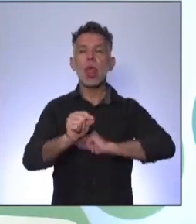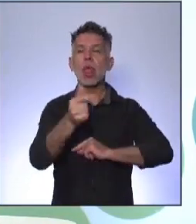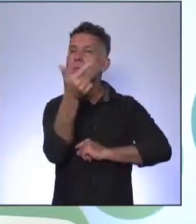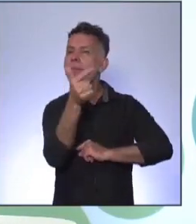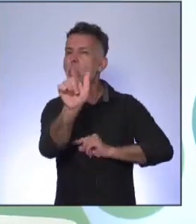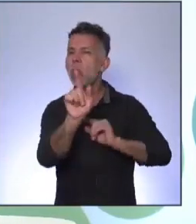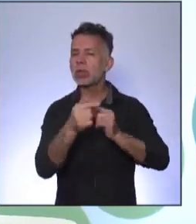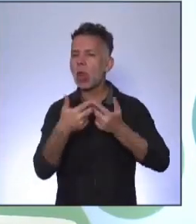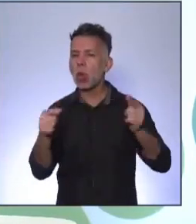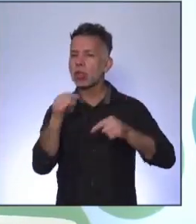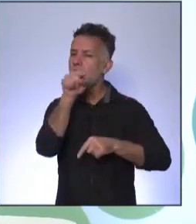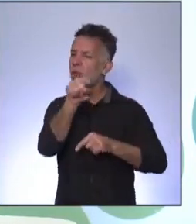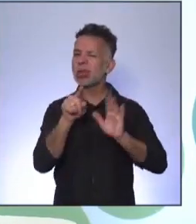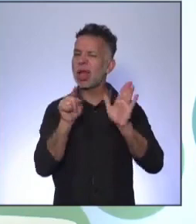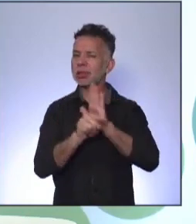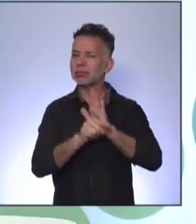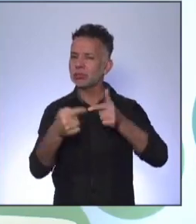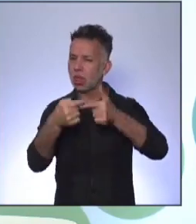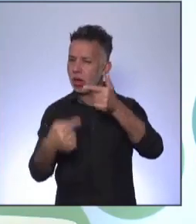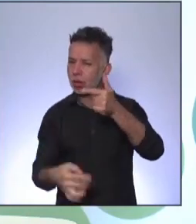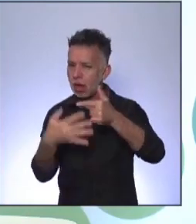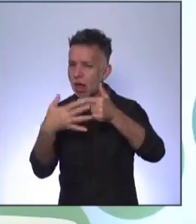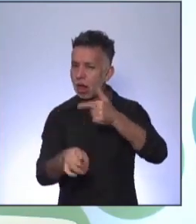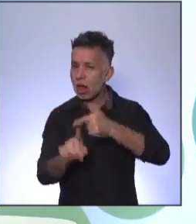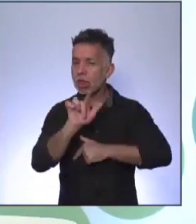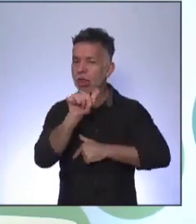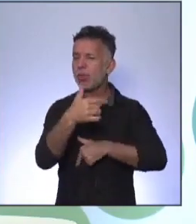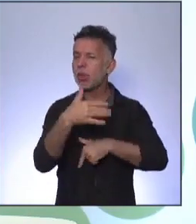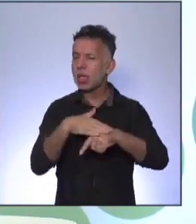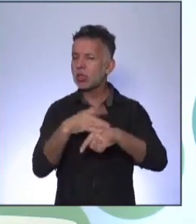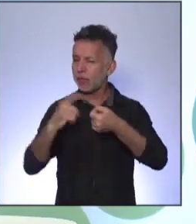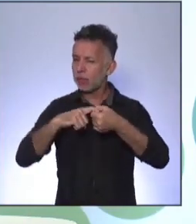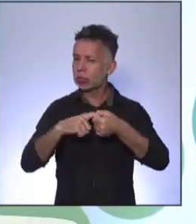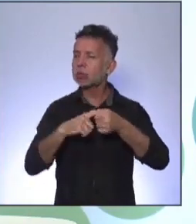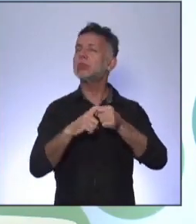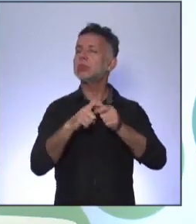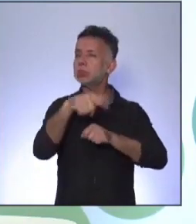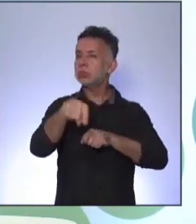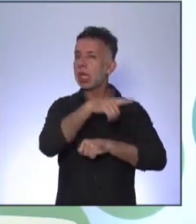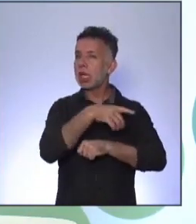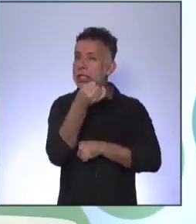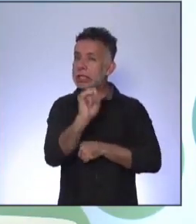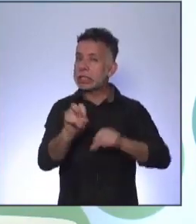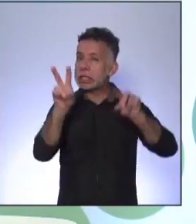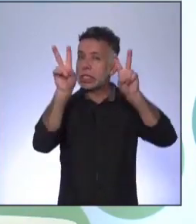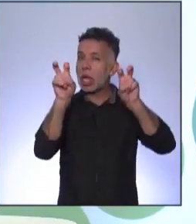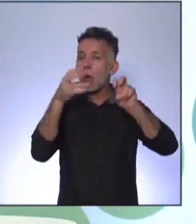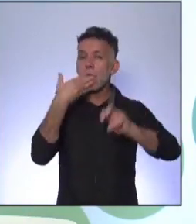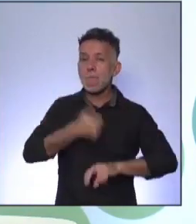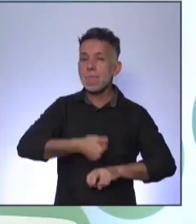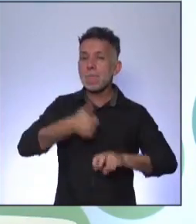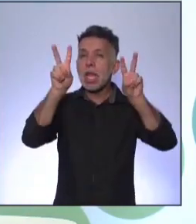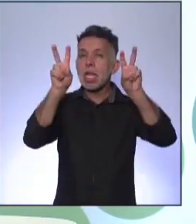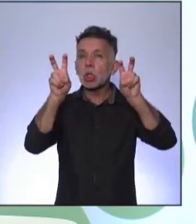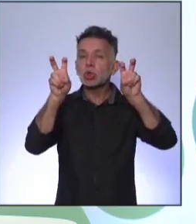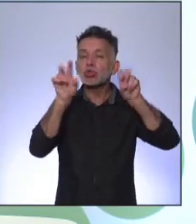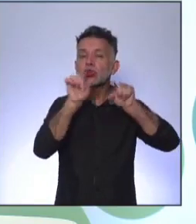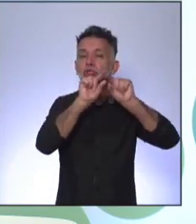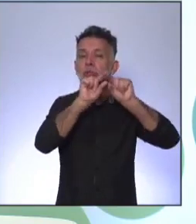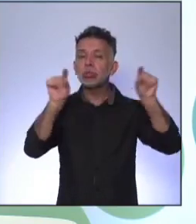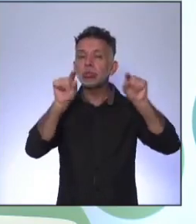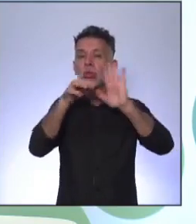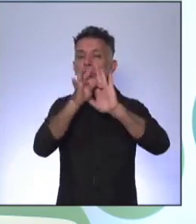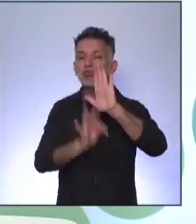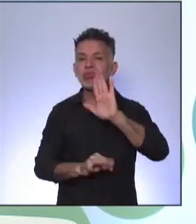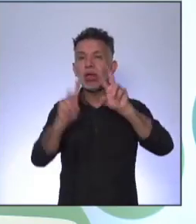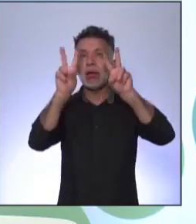outra coisa que não está aí nas perguntas, mas, assim, depois a gente vai voltar para vocês. Se o título, qual o melhor título para esse texto, já que não